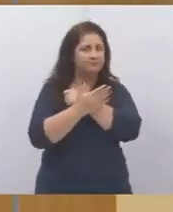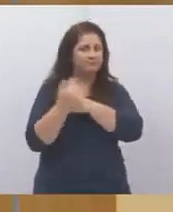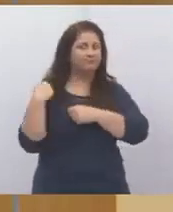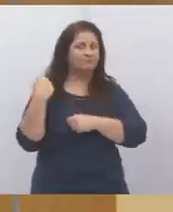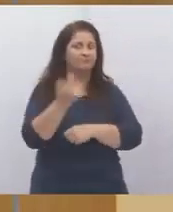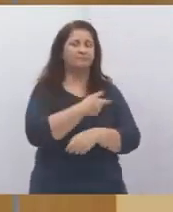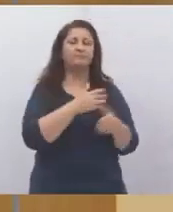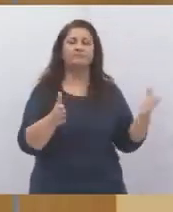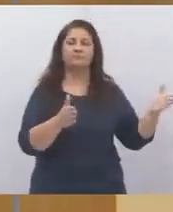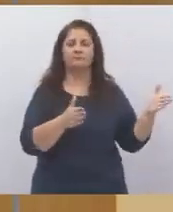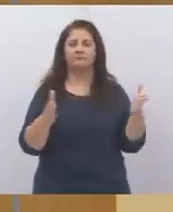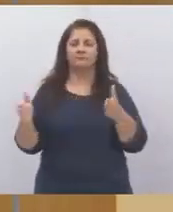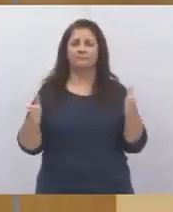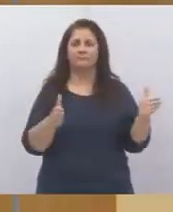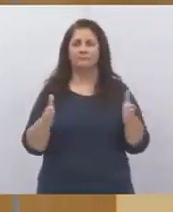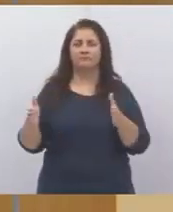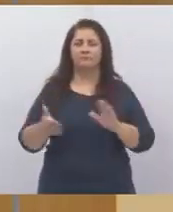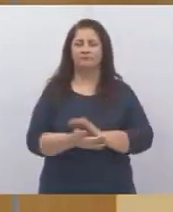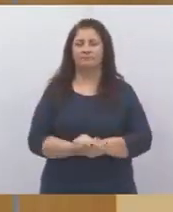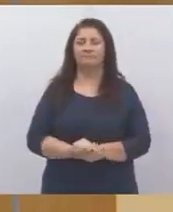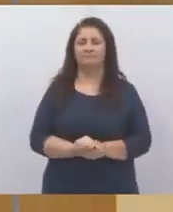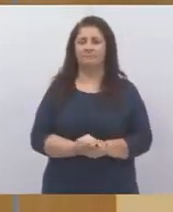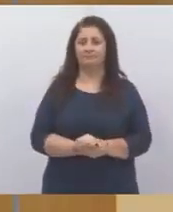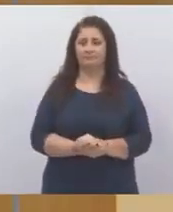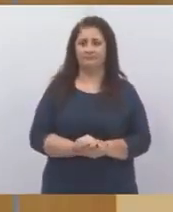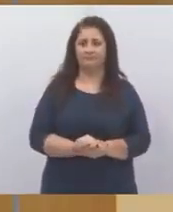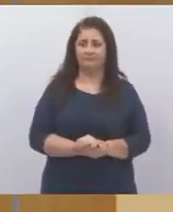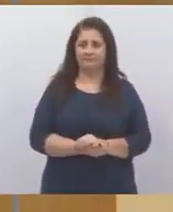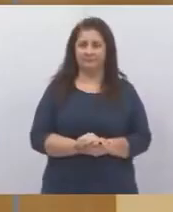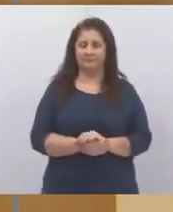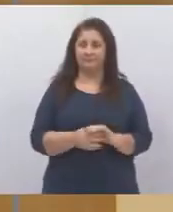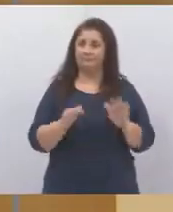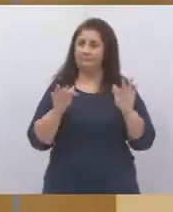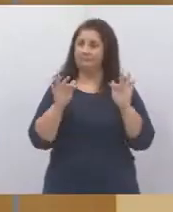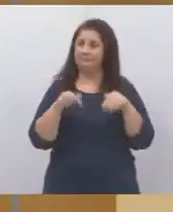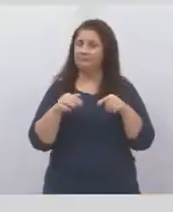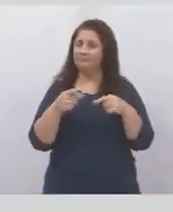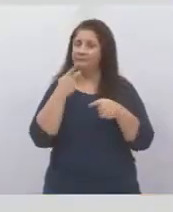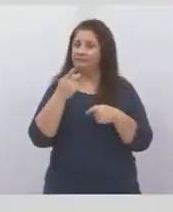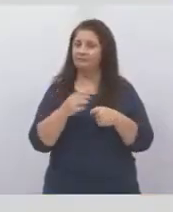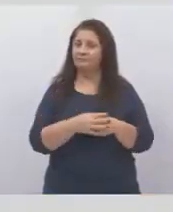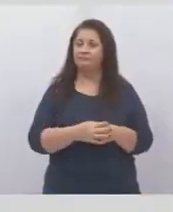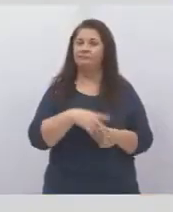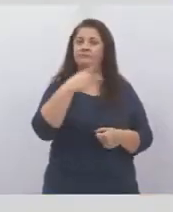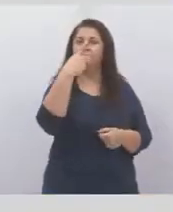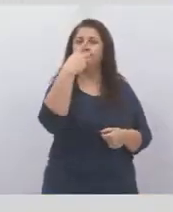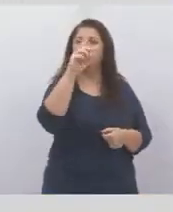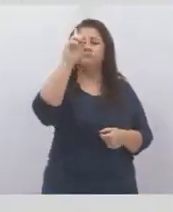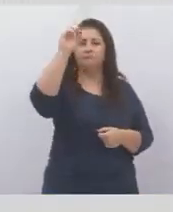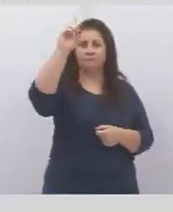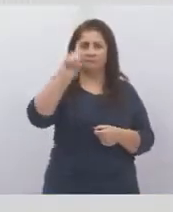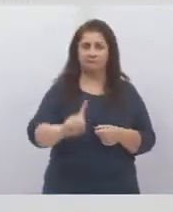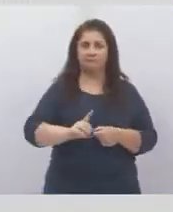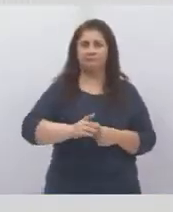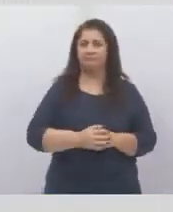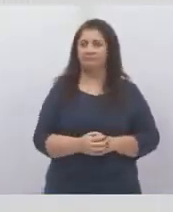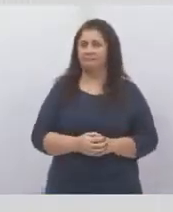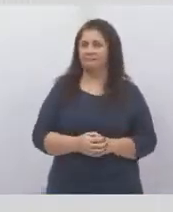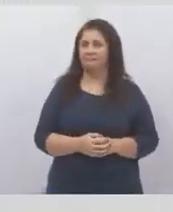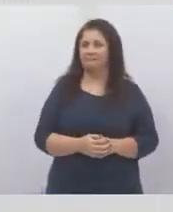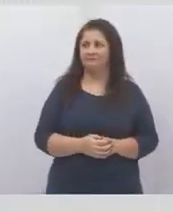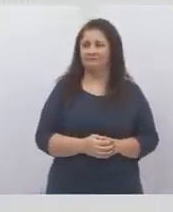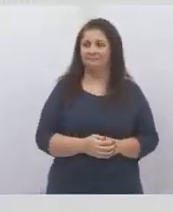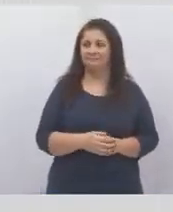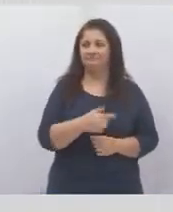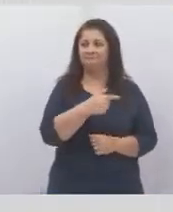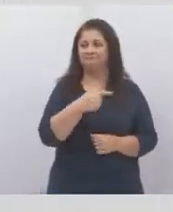no nosso mandato quero por fim falar do quadro é o seu direito e como toda semana a gente